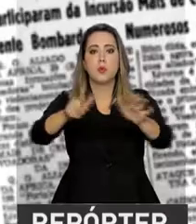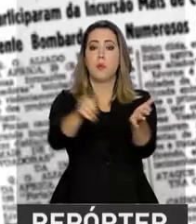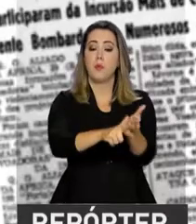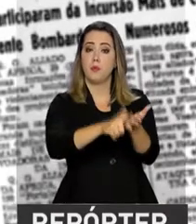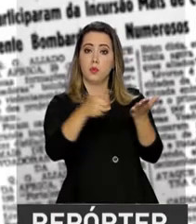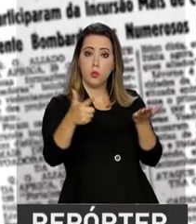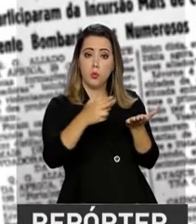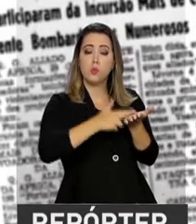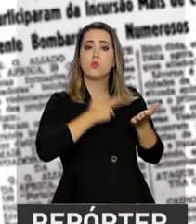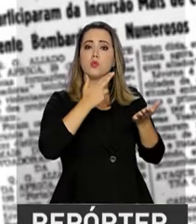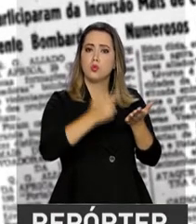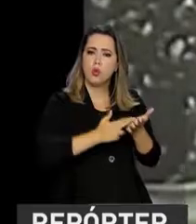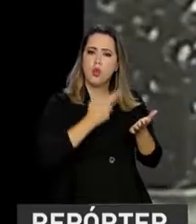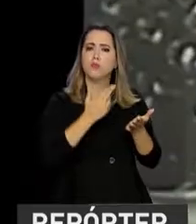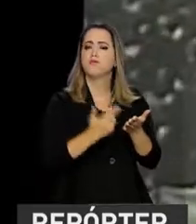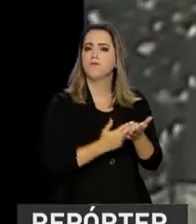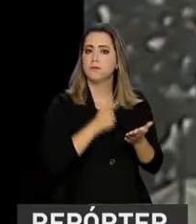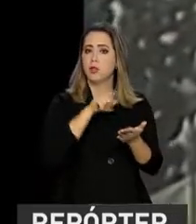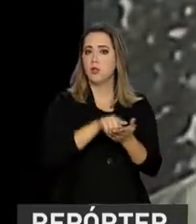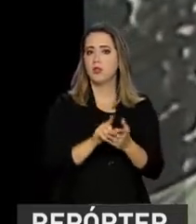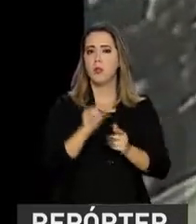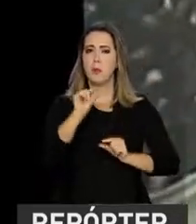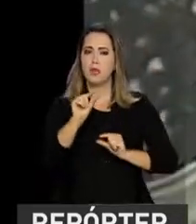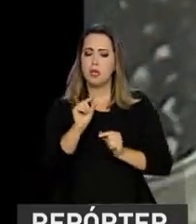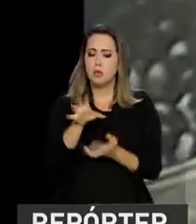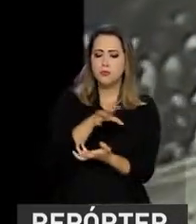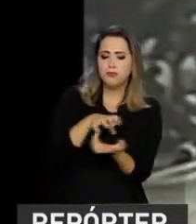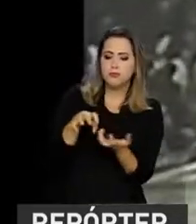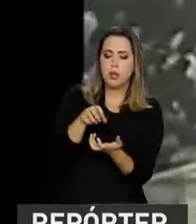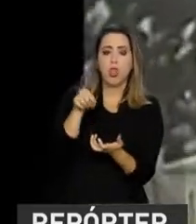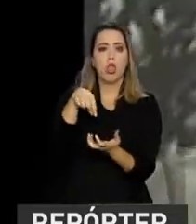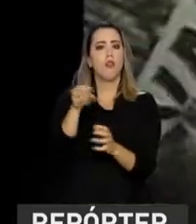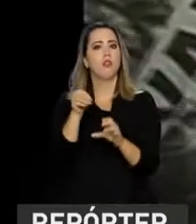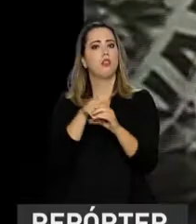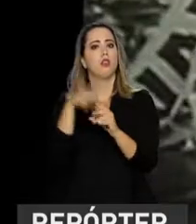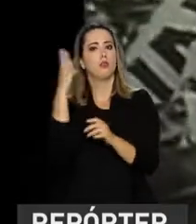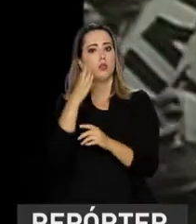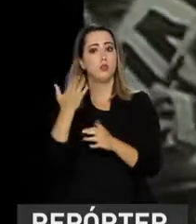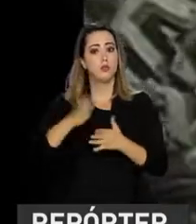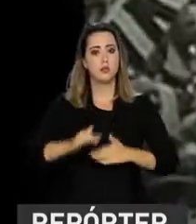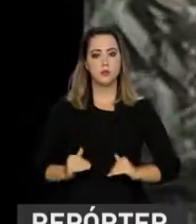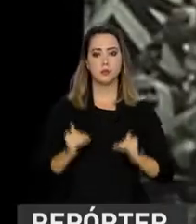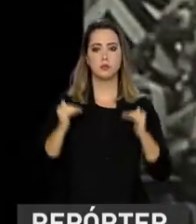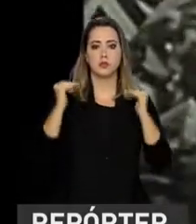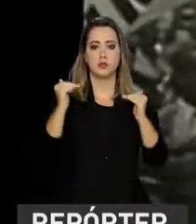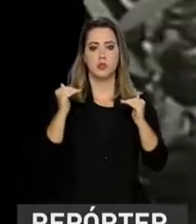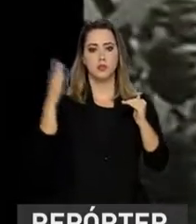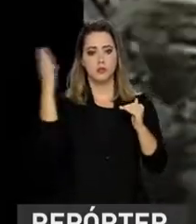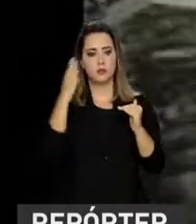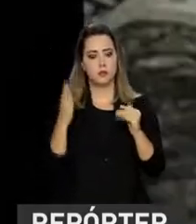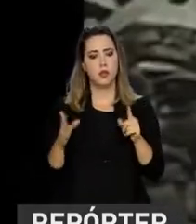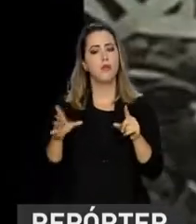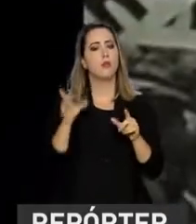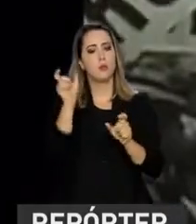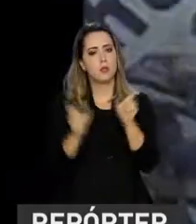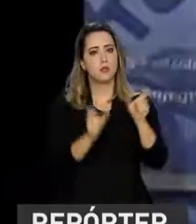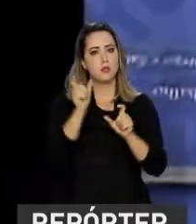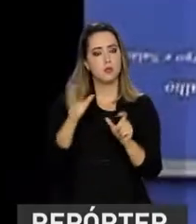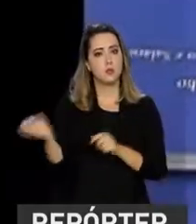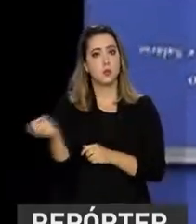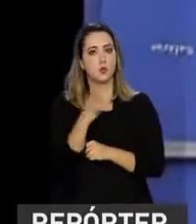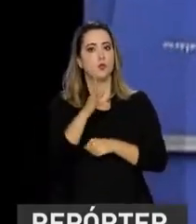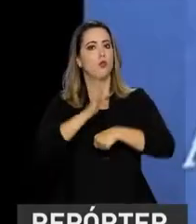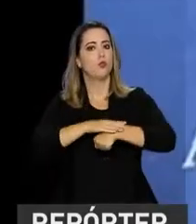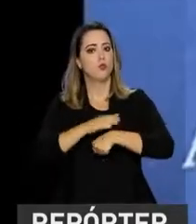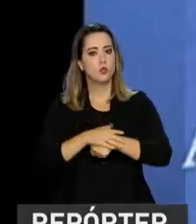primeiras páginas dos jornais, pequenas revoluções internas elevavam o trabalhador brasileiro a um novo patamar com